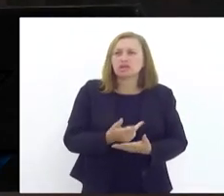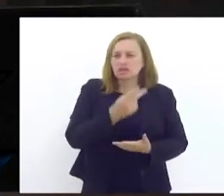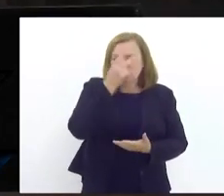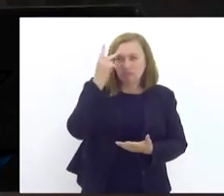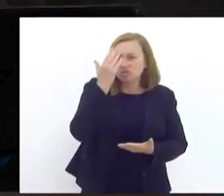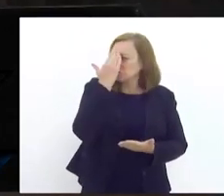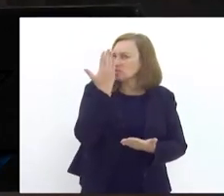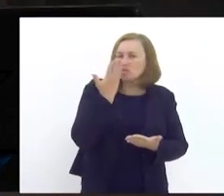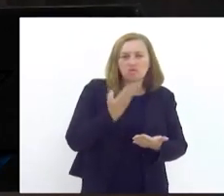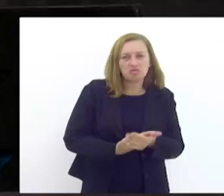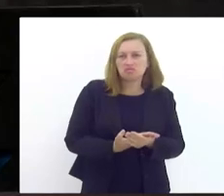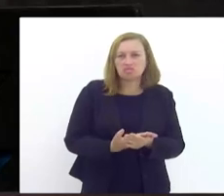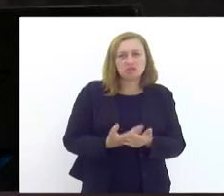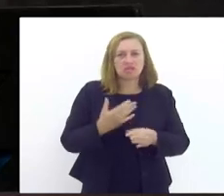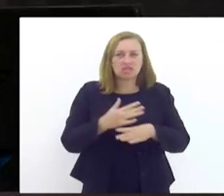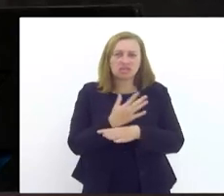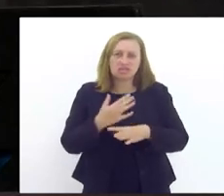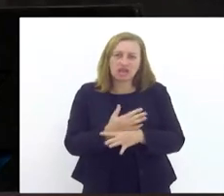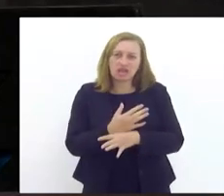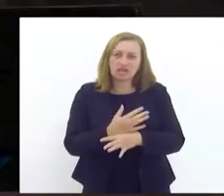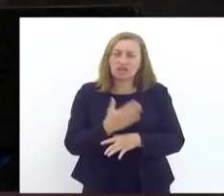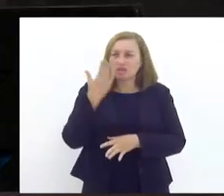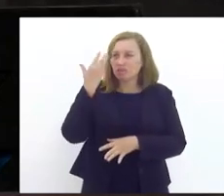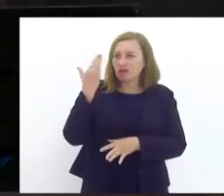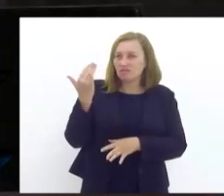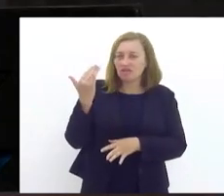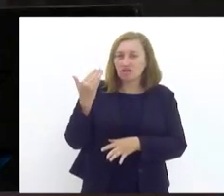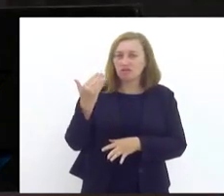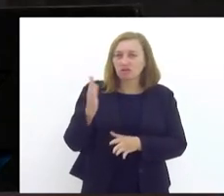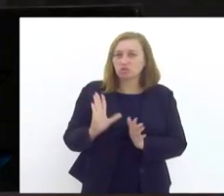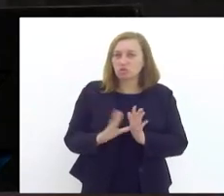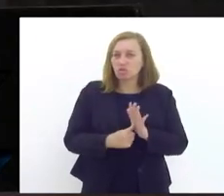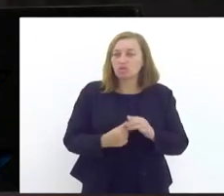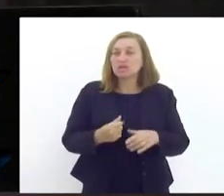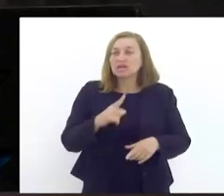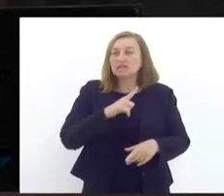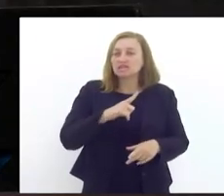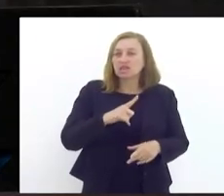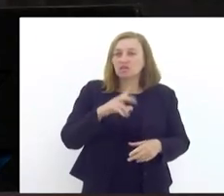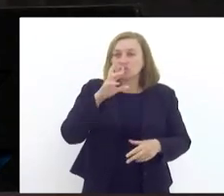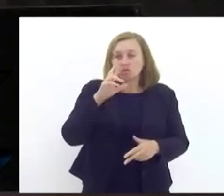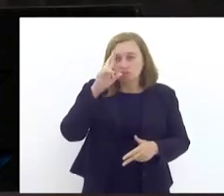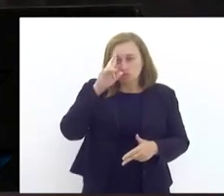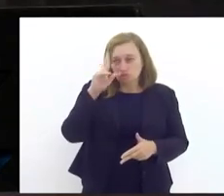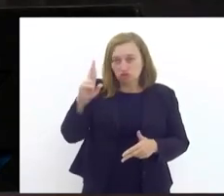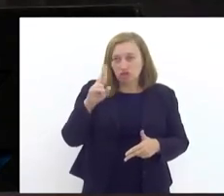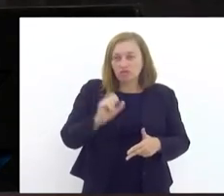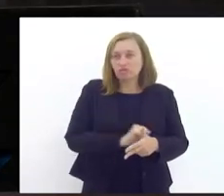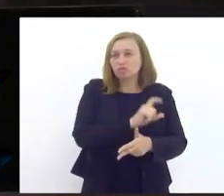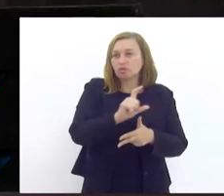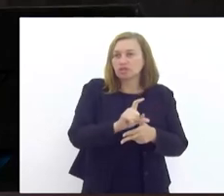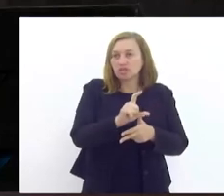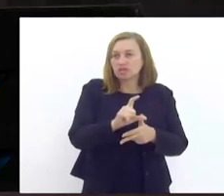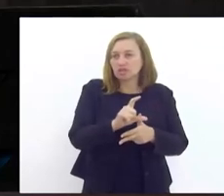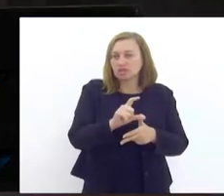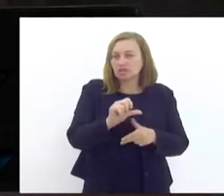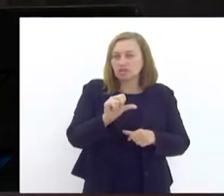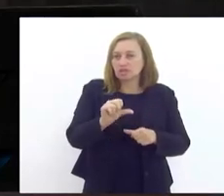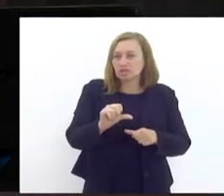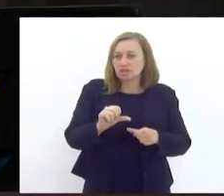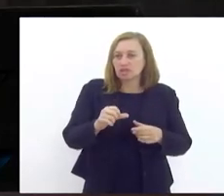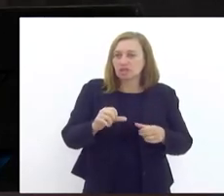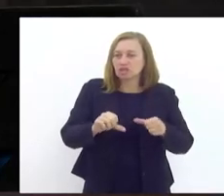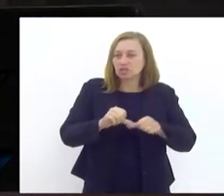Confiam na nossa cidade por conta dessa Fama da malandragem então ter um chefe do Poder Executivo que se traveste desse malandro